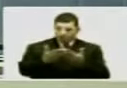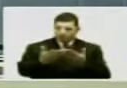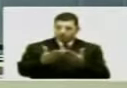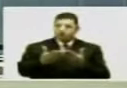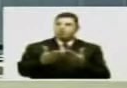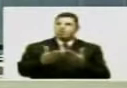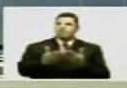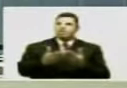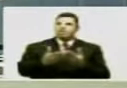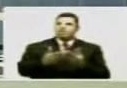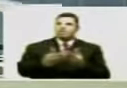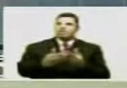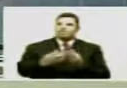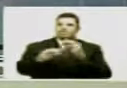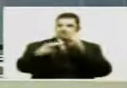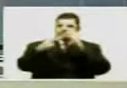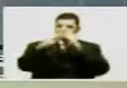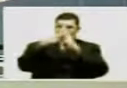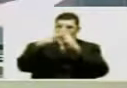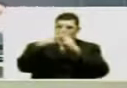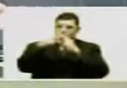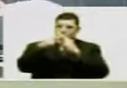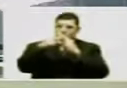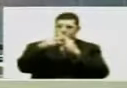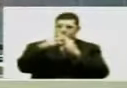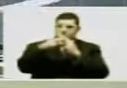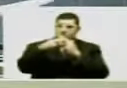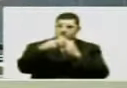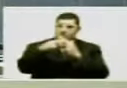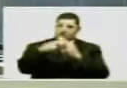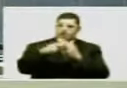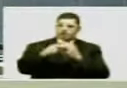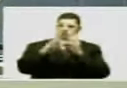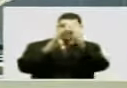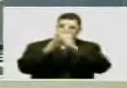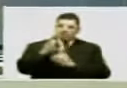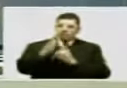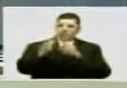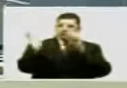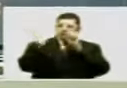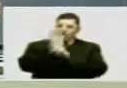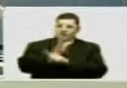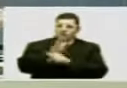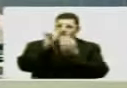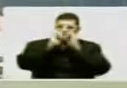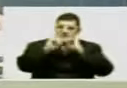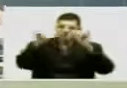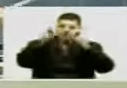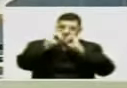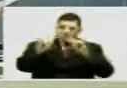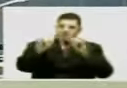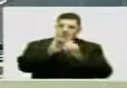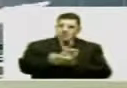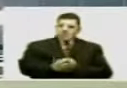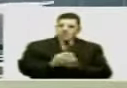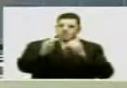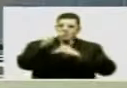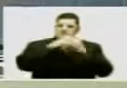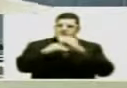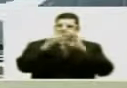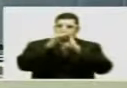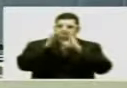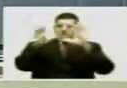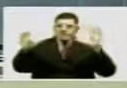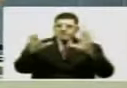ao superintendente da Caixa Econômica Federal, deputado Marco Rota, perguntando informações sobre